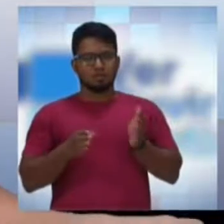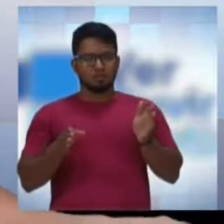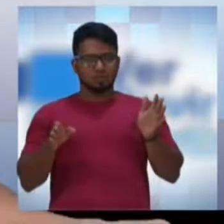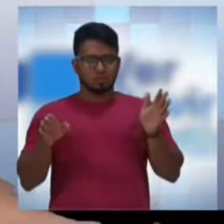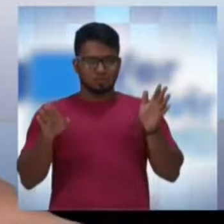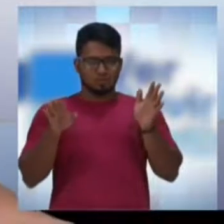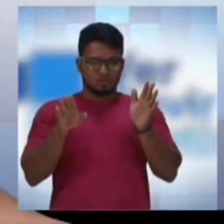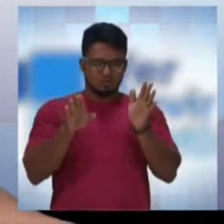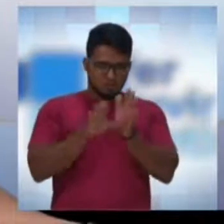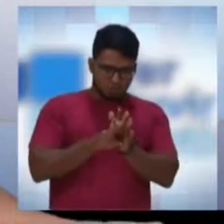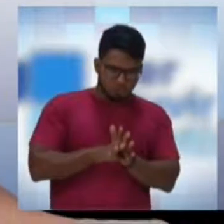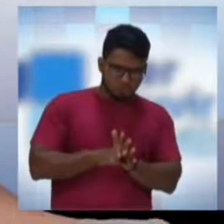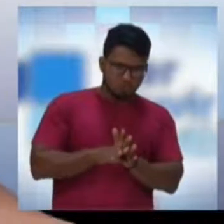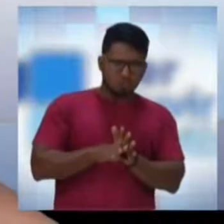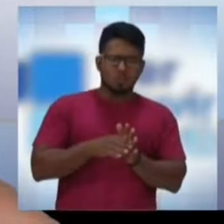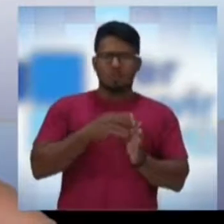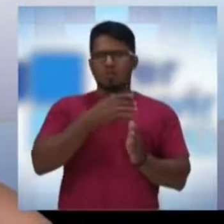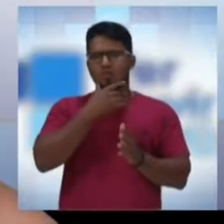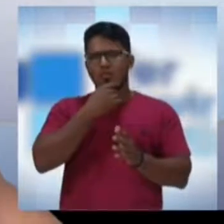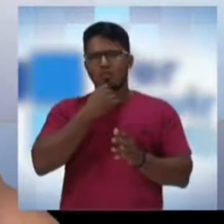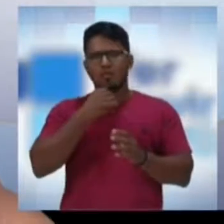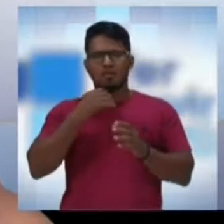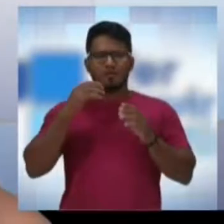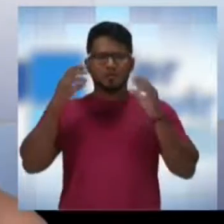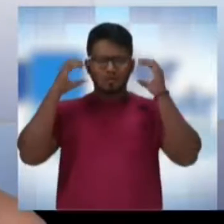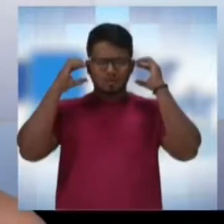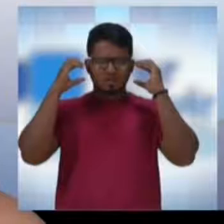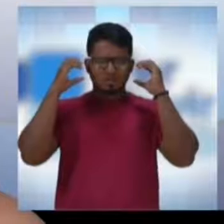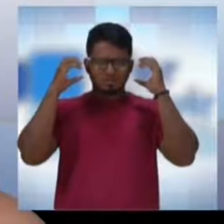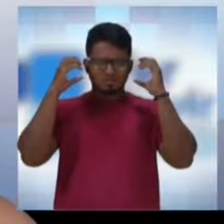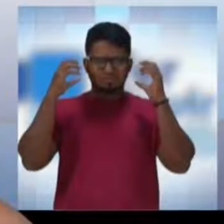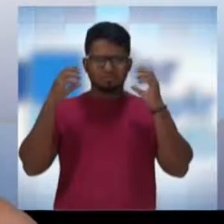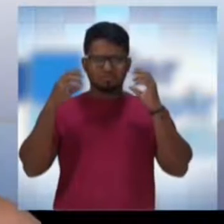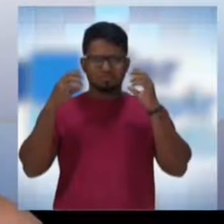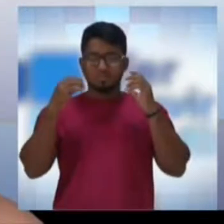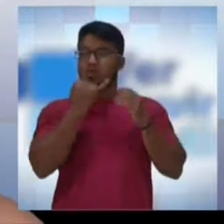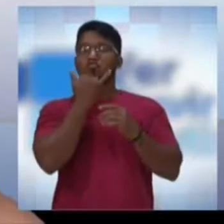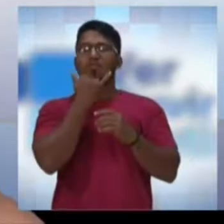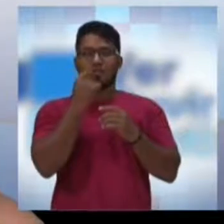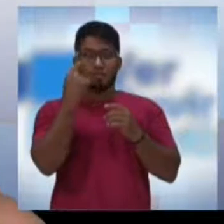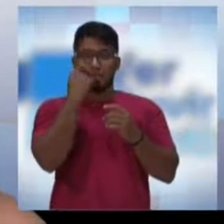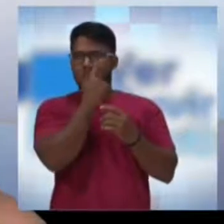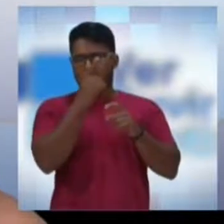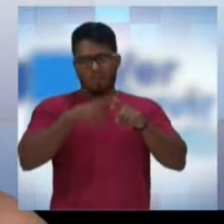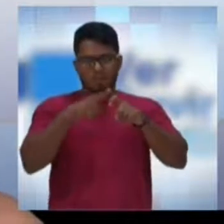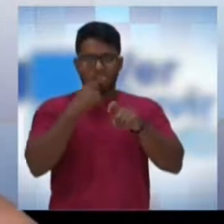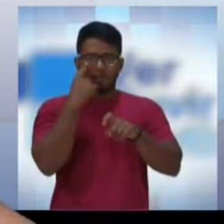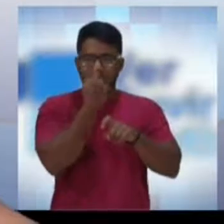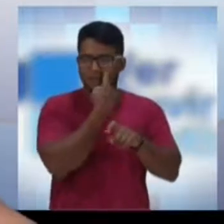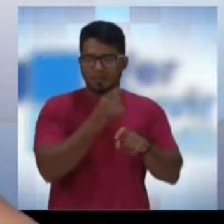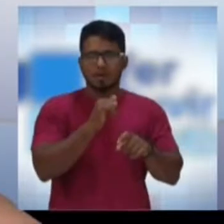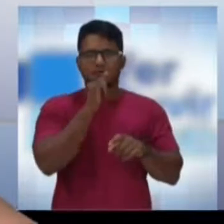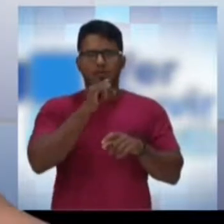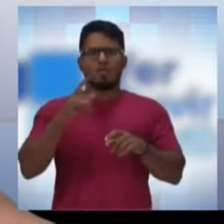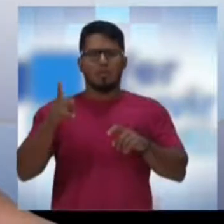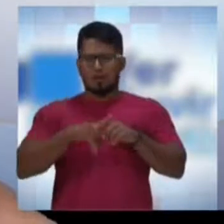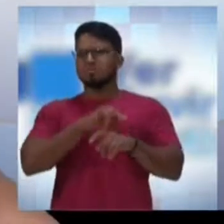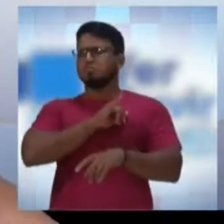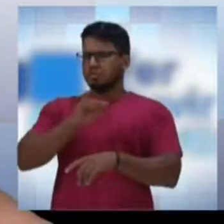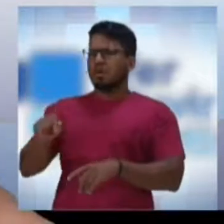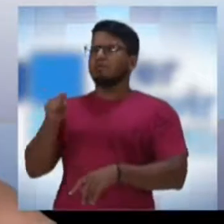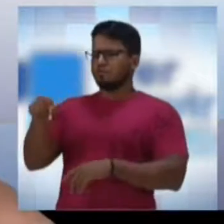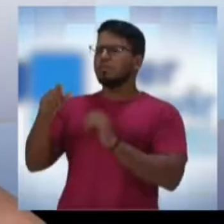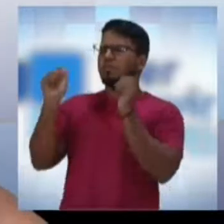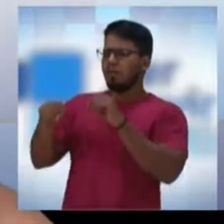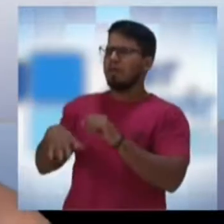lá em Paulistana, oftalmologista, e aí ele disse que meu problema era... Eu tinha solução e